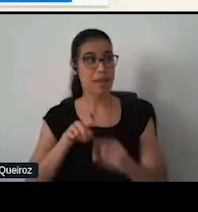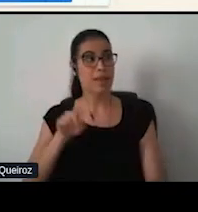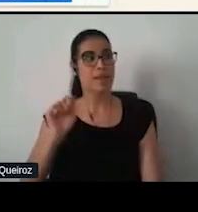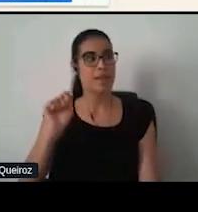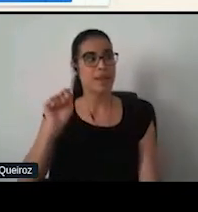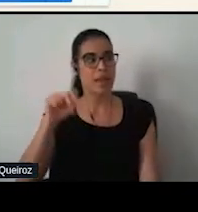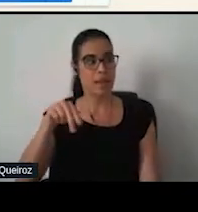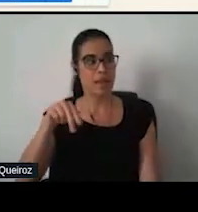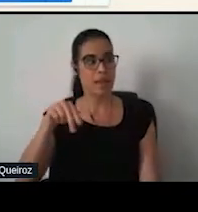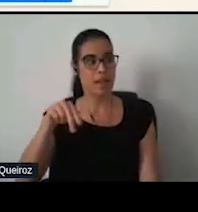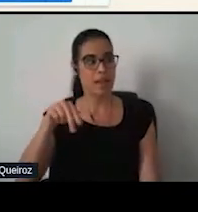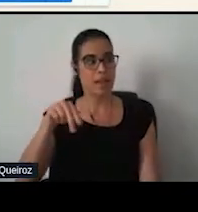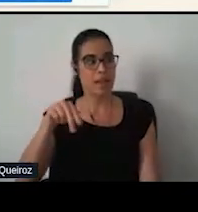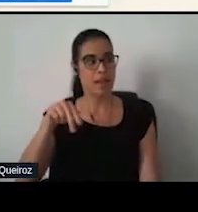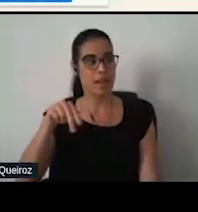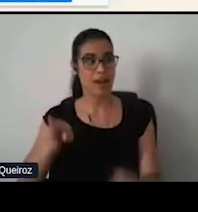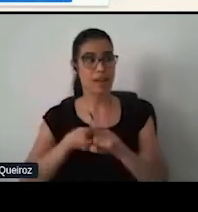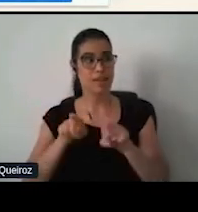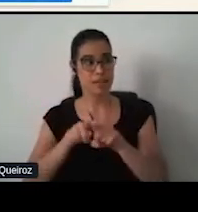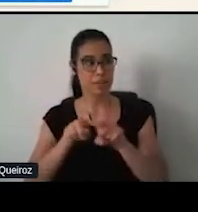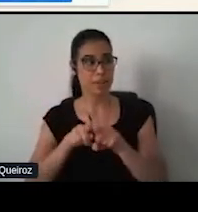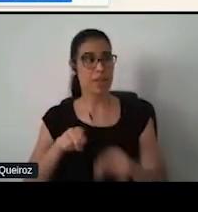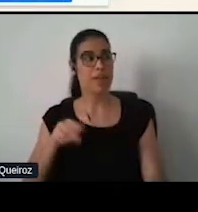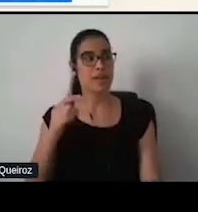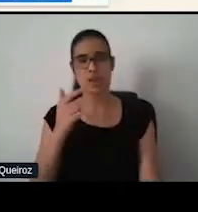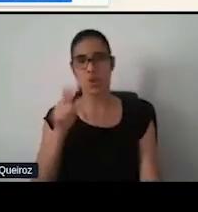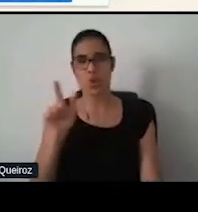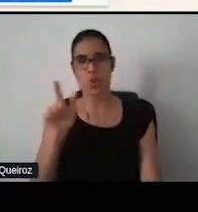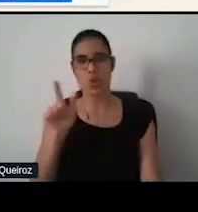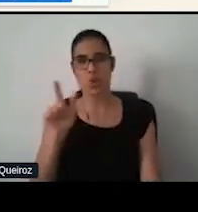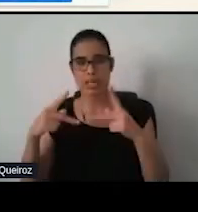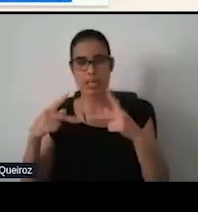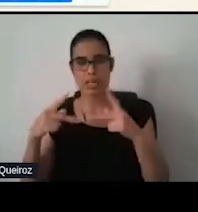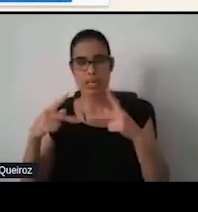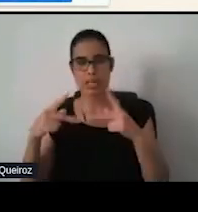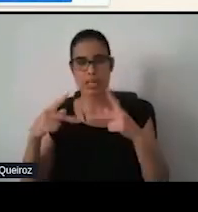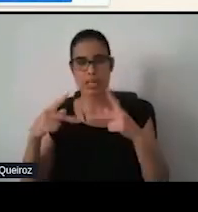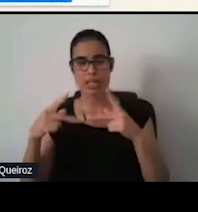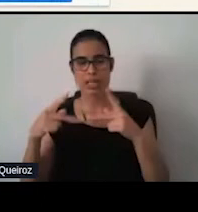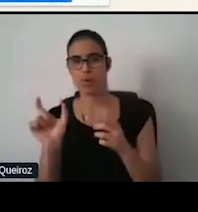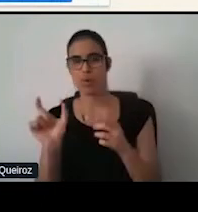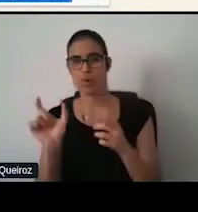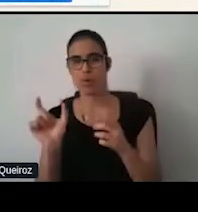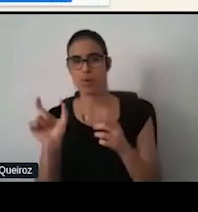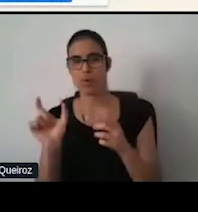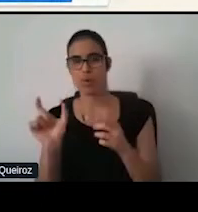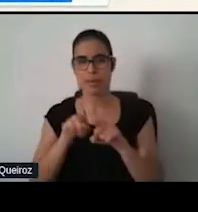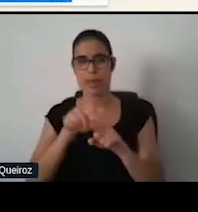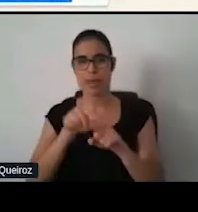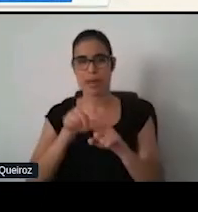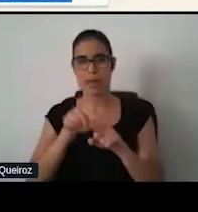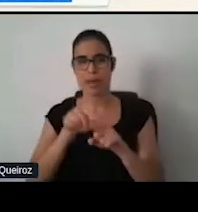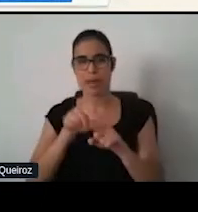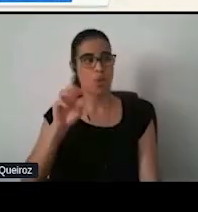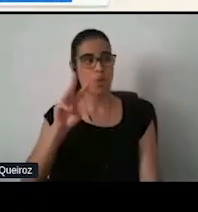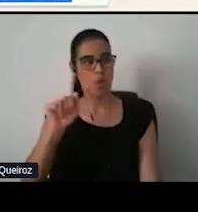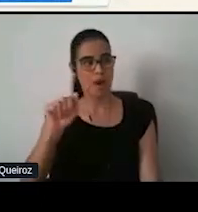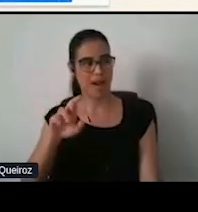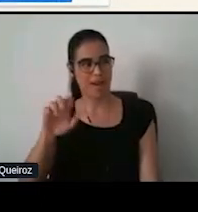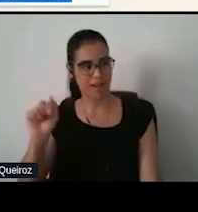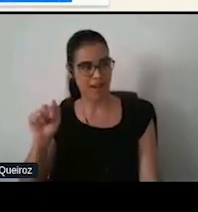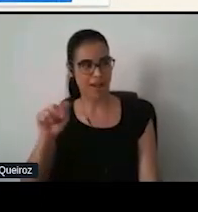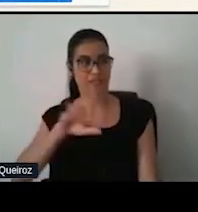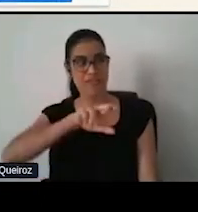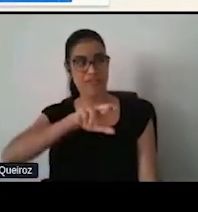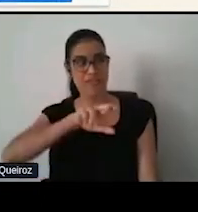alguns termos tipo title, de um botão, de um link, ou utilizar o área, e por aí